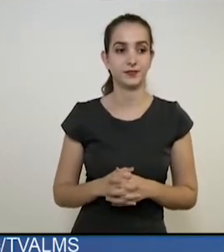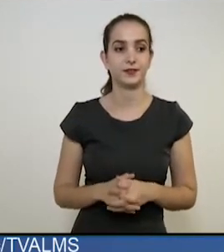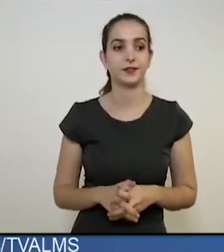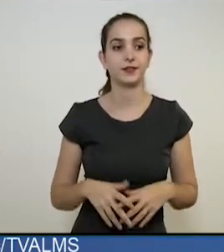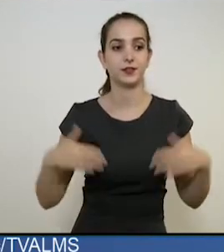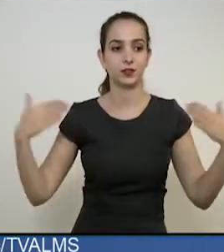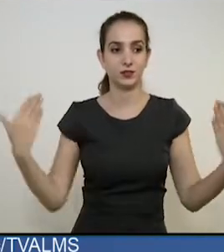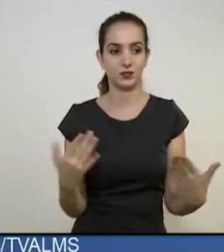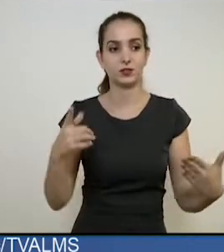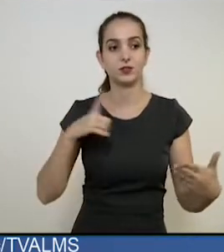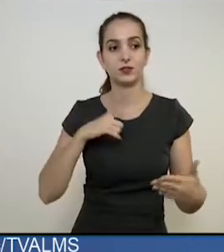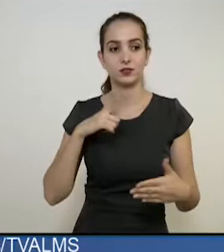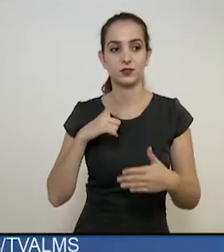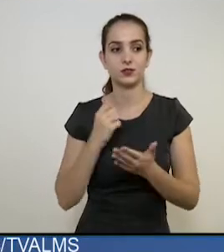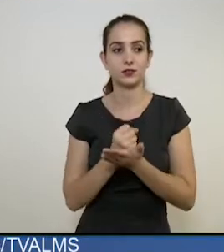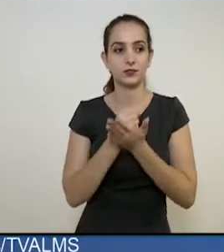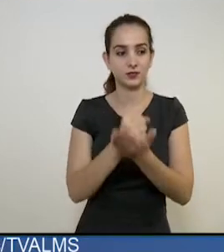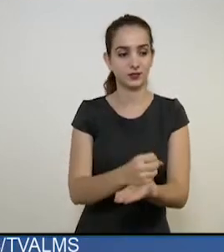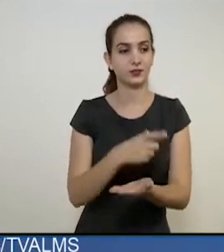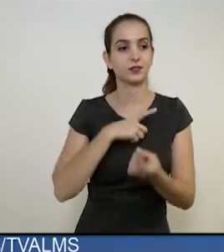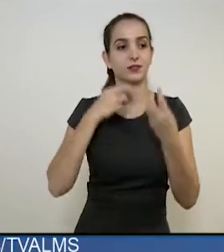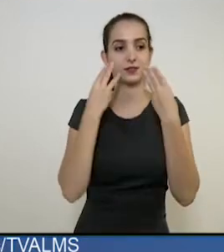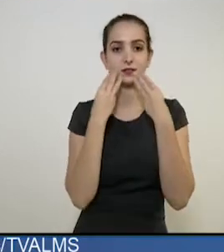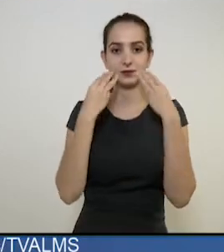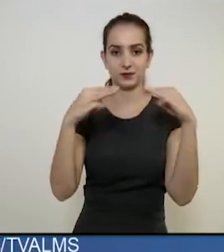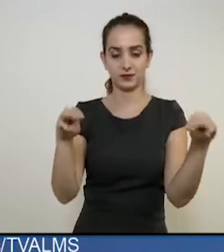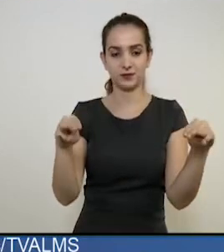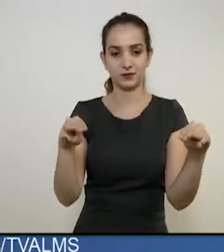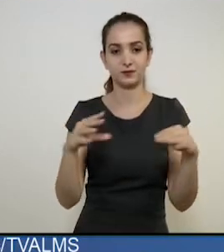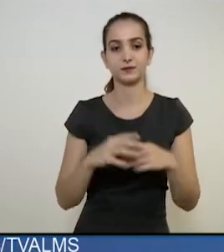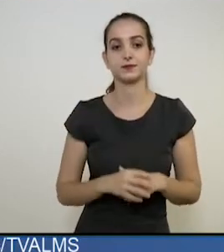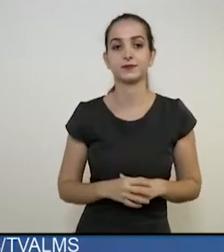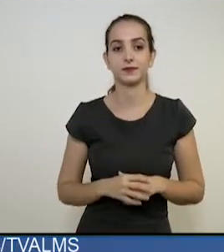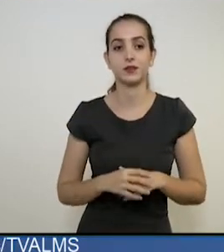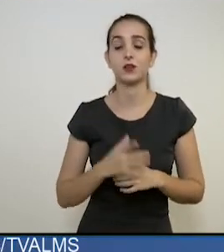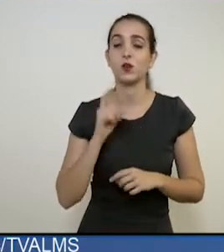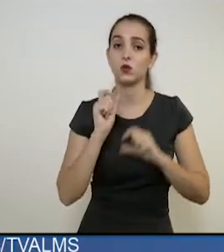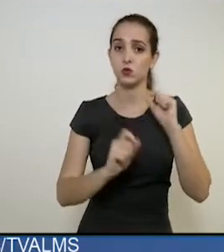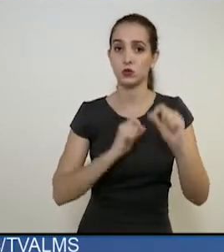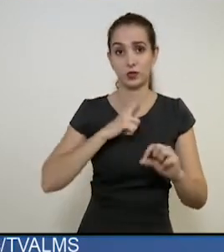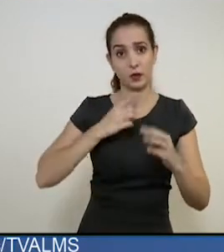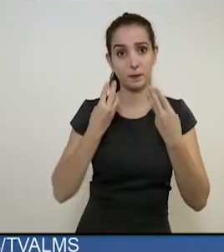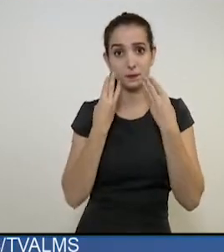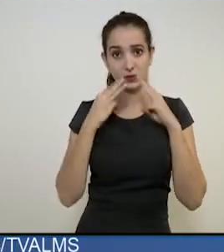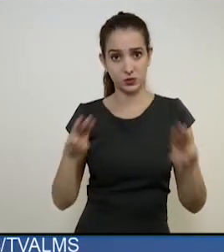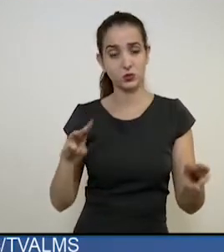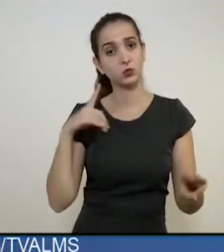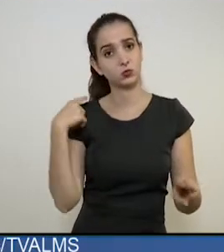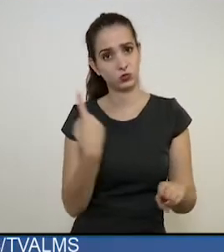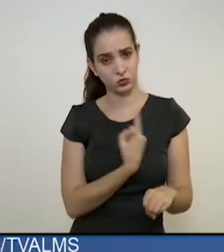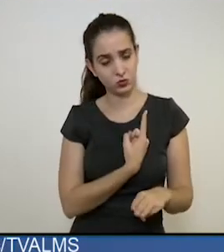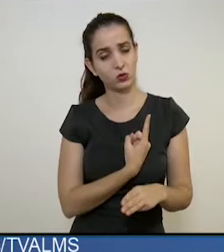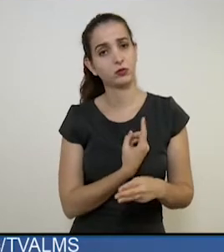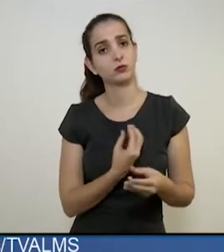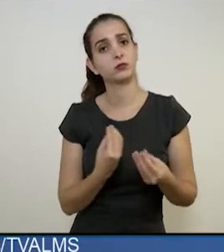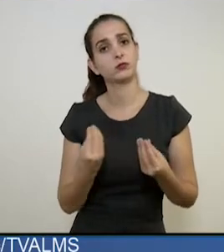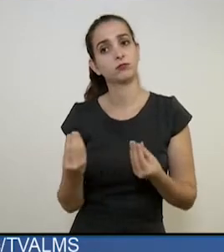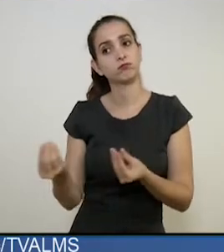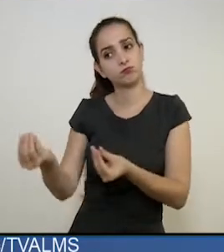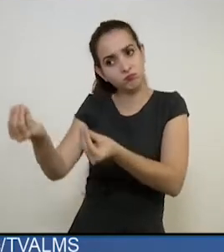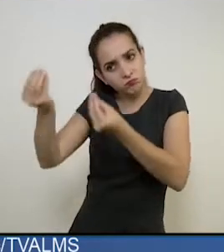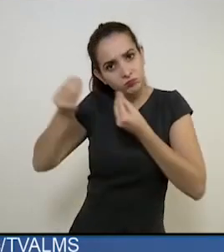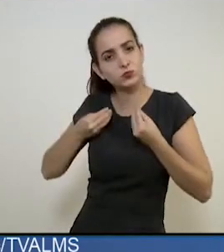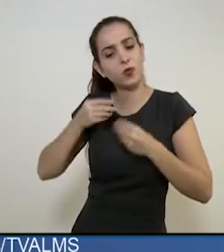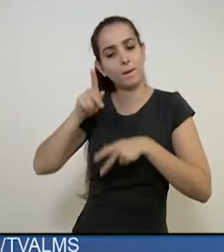para cumprir um papel, cumprir uma missão, né? Uma missão que nos foi dada por